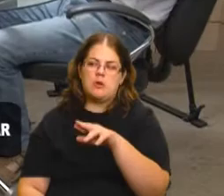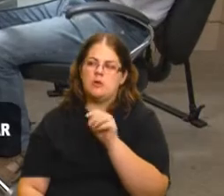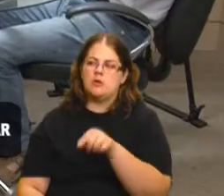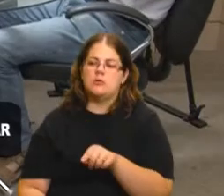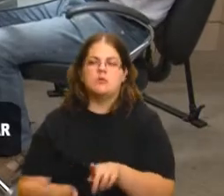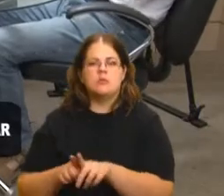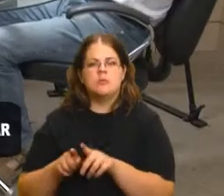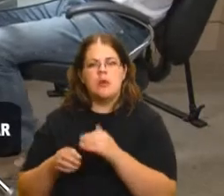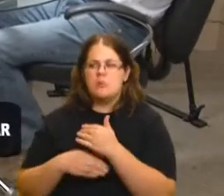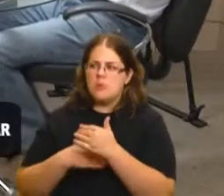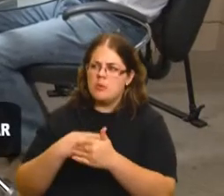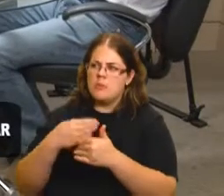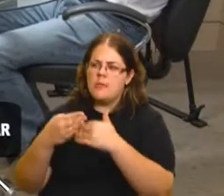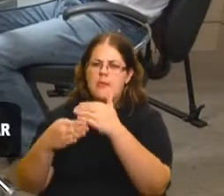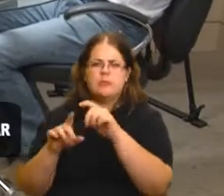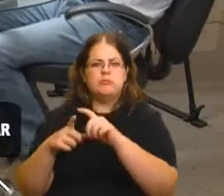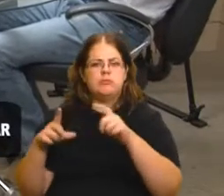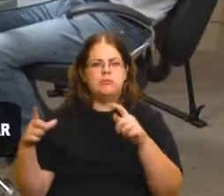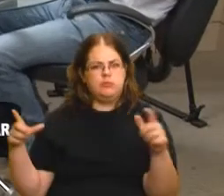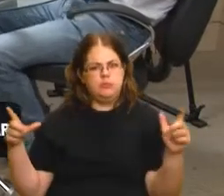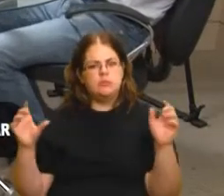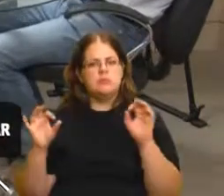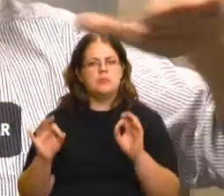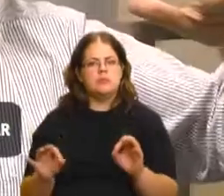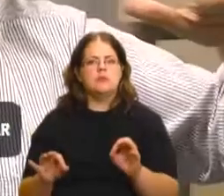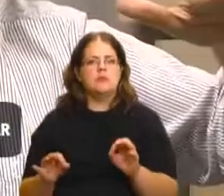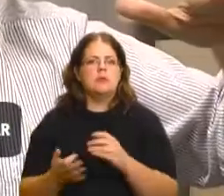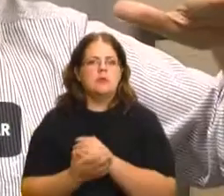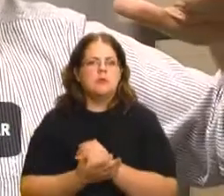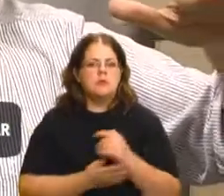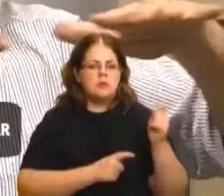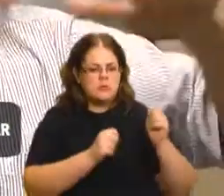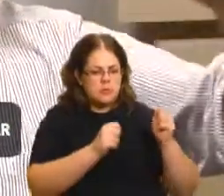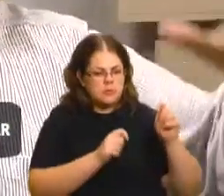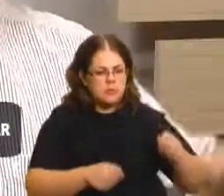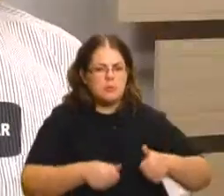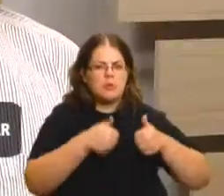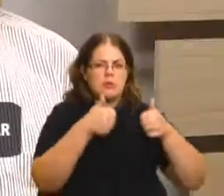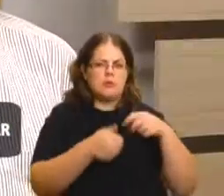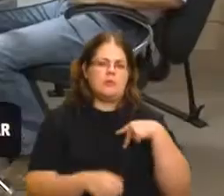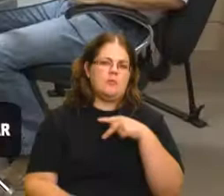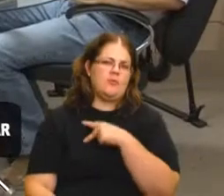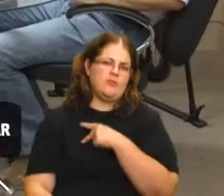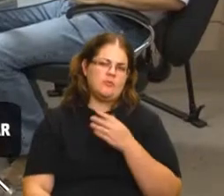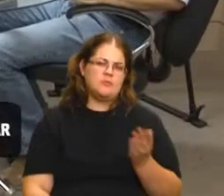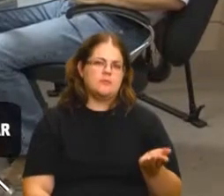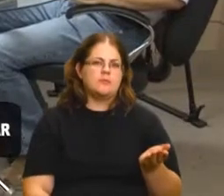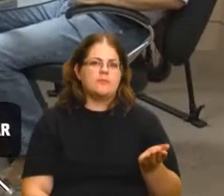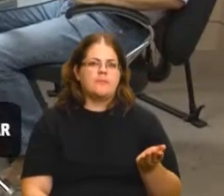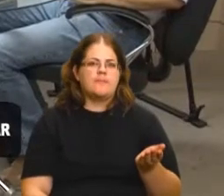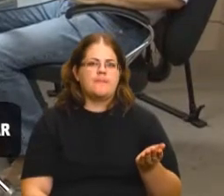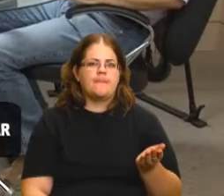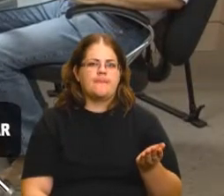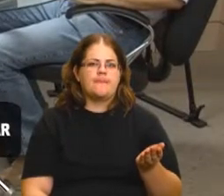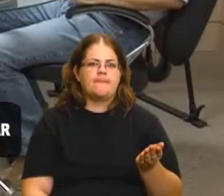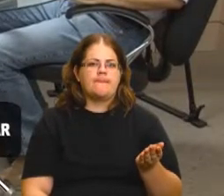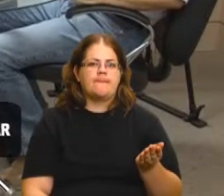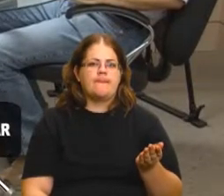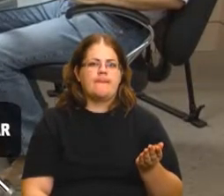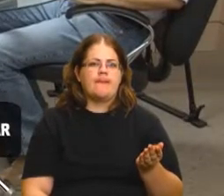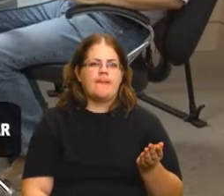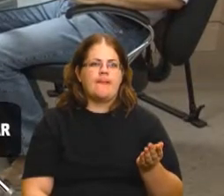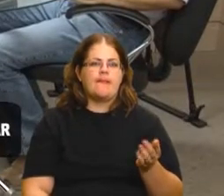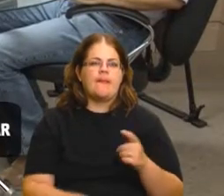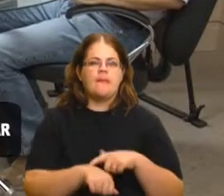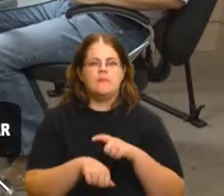brasileiro começa a construir grandes coisas. Começa a crescer. E a economia começa a melhorar para a população. Sim. E ela, é o período do milagre econômico.